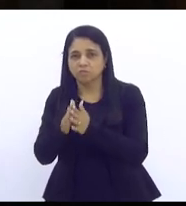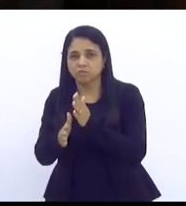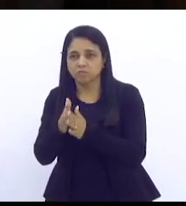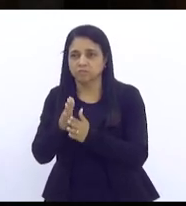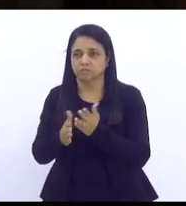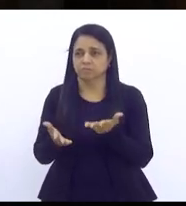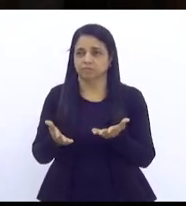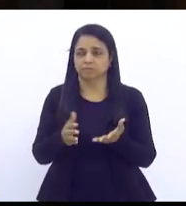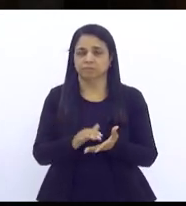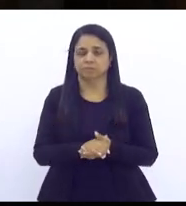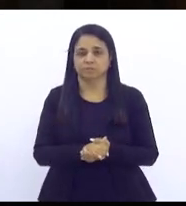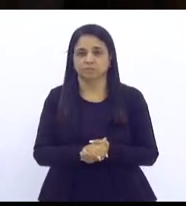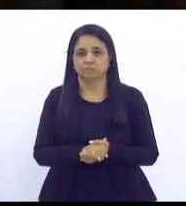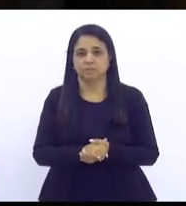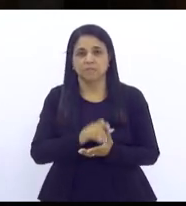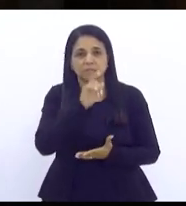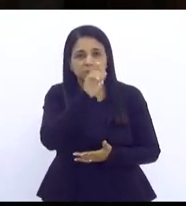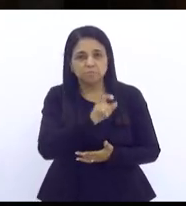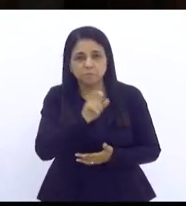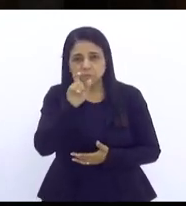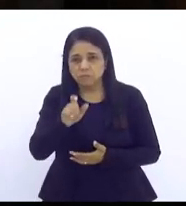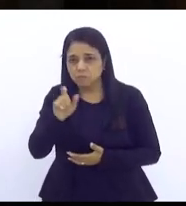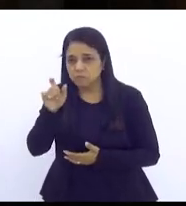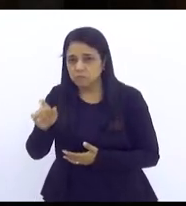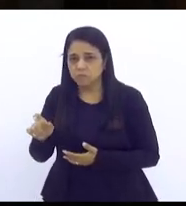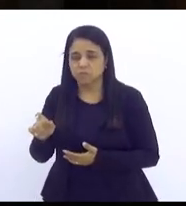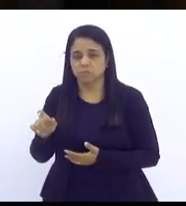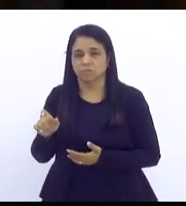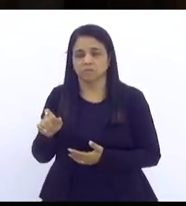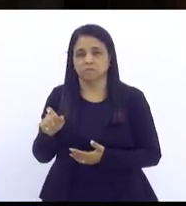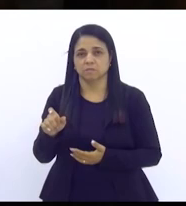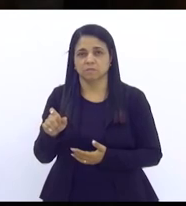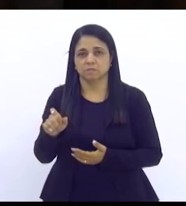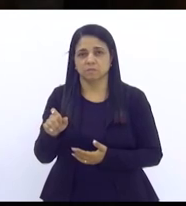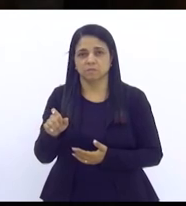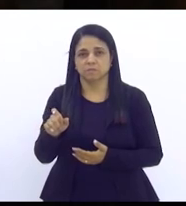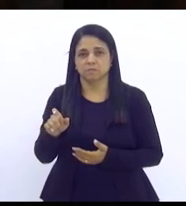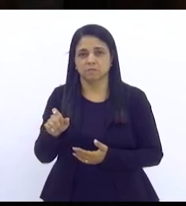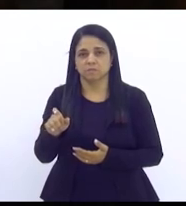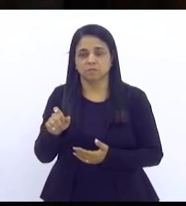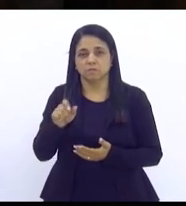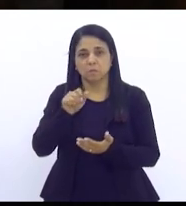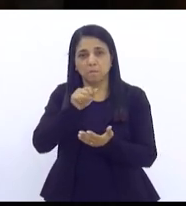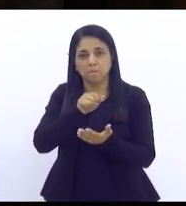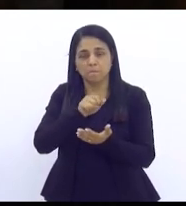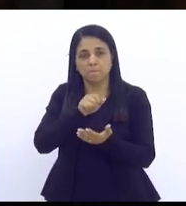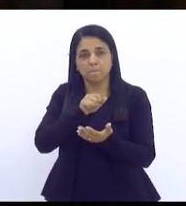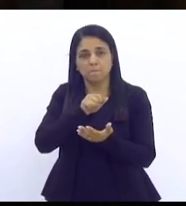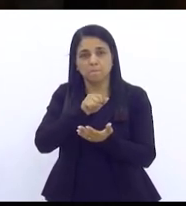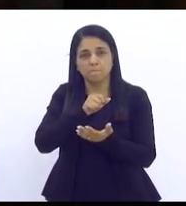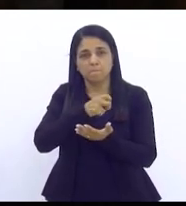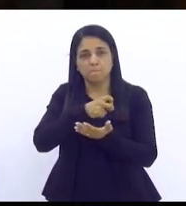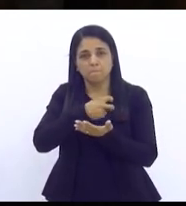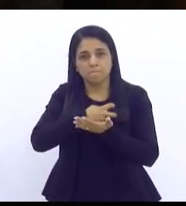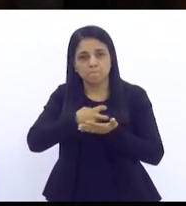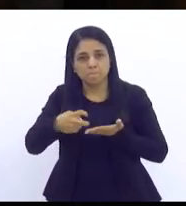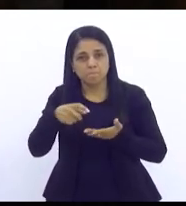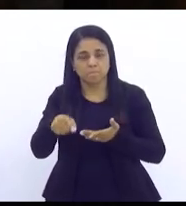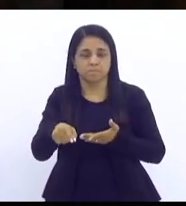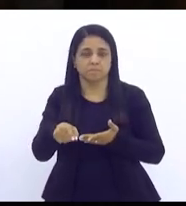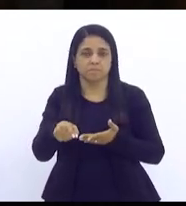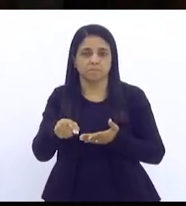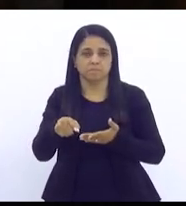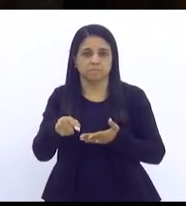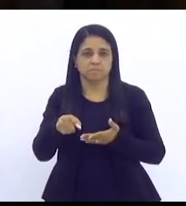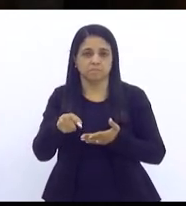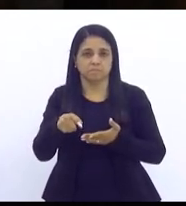Porque as pessoas estão sendo penalizadas com o hidrômetro colocado